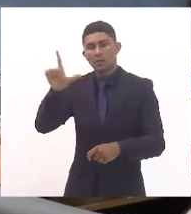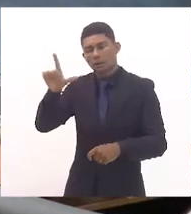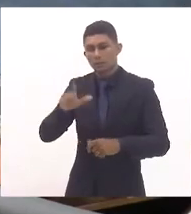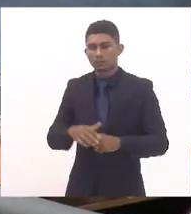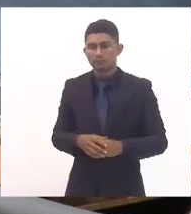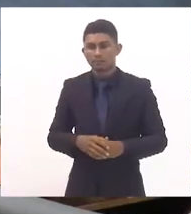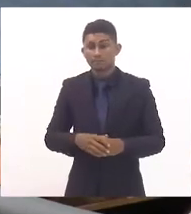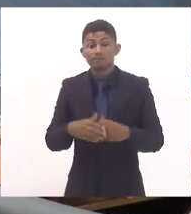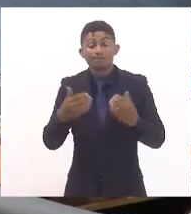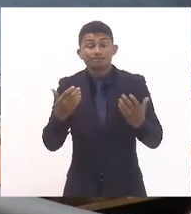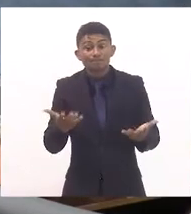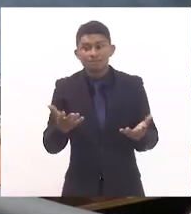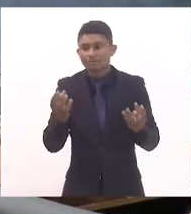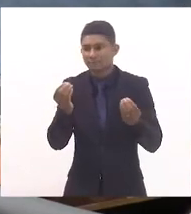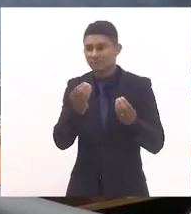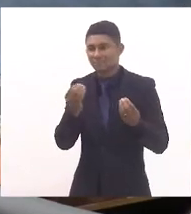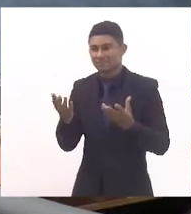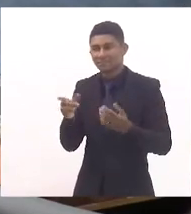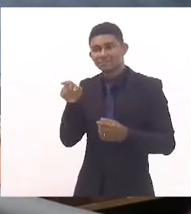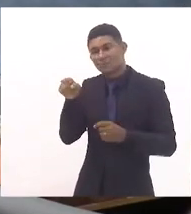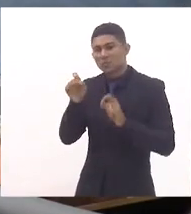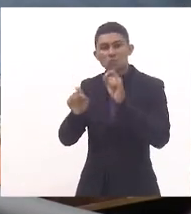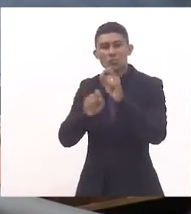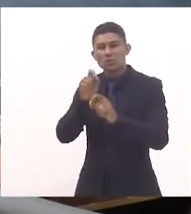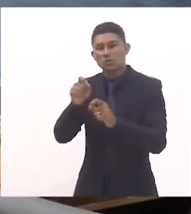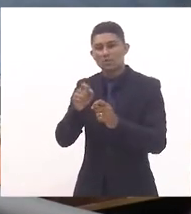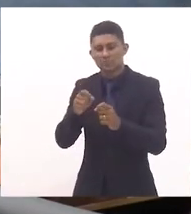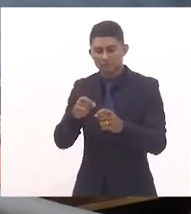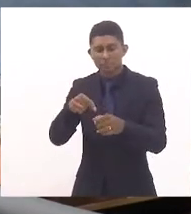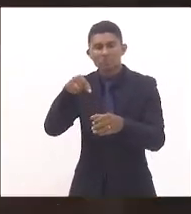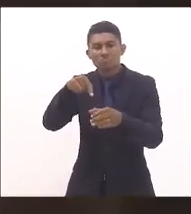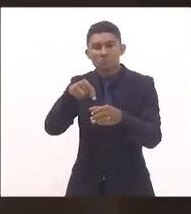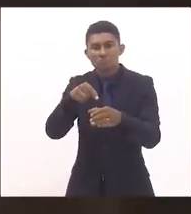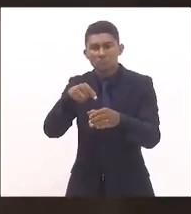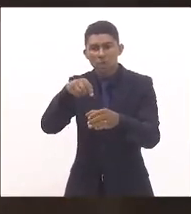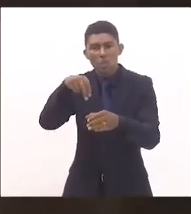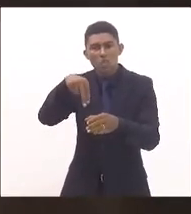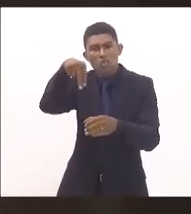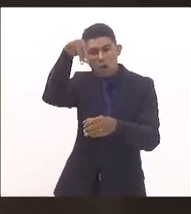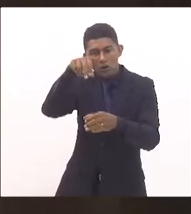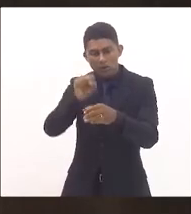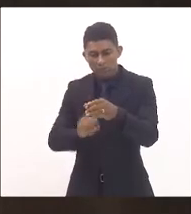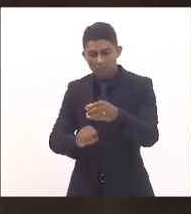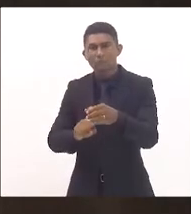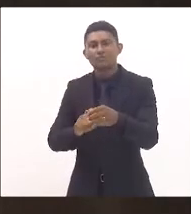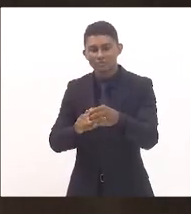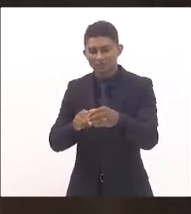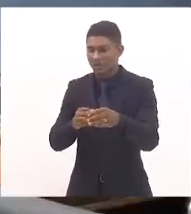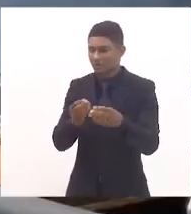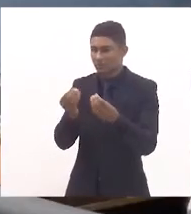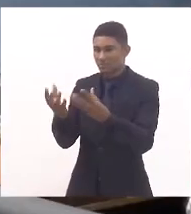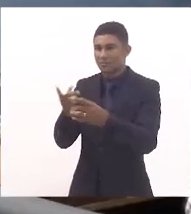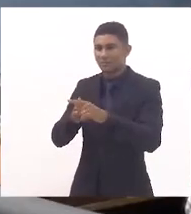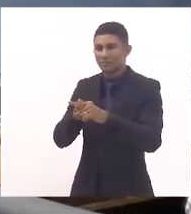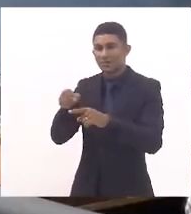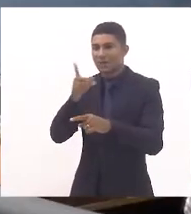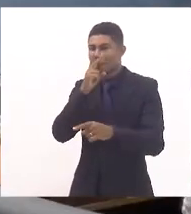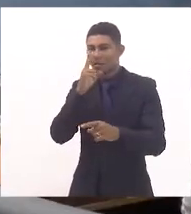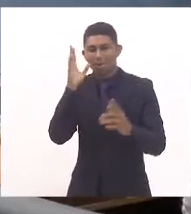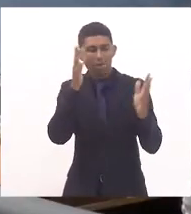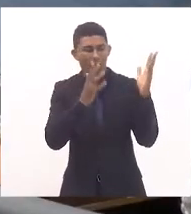dar de presente ao deputado Alexandre uma bússola, porque ele já perdeu o rumo há muito tempo.